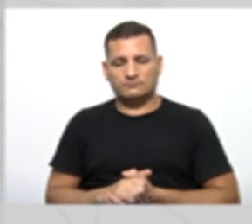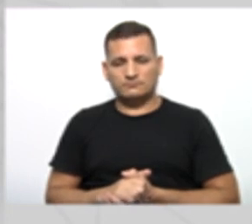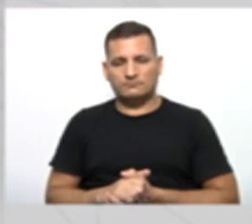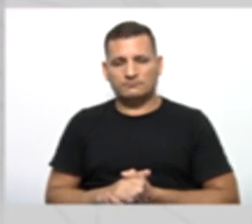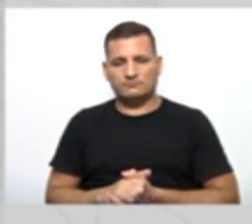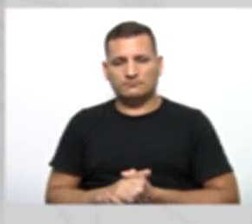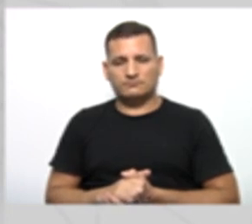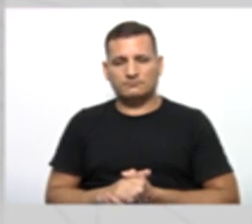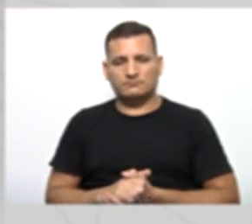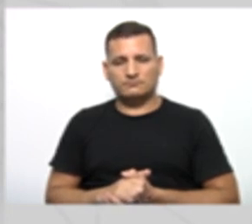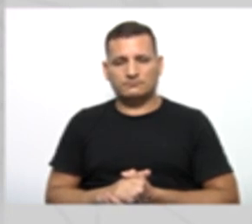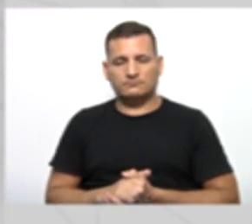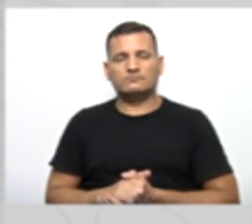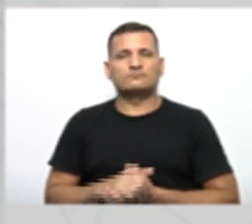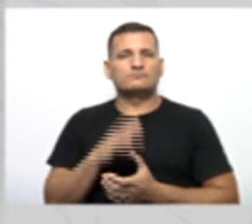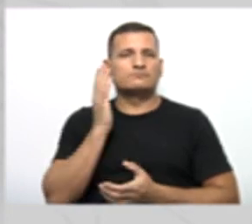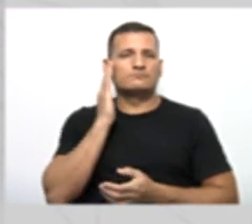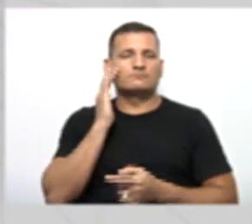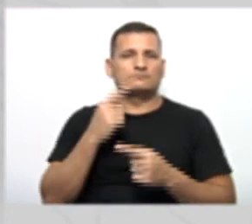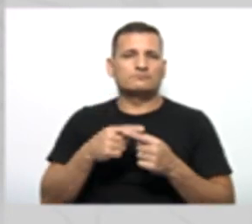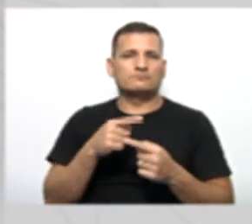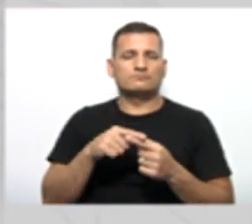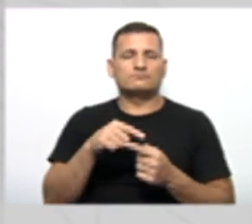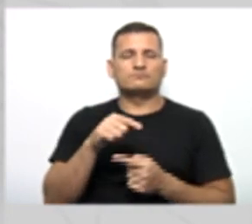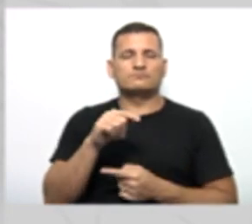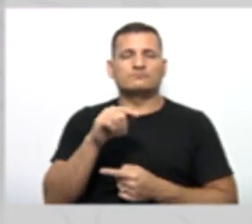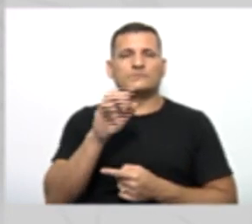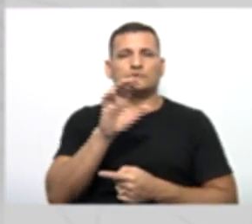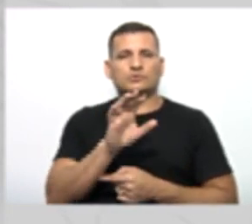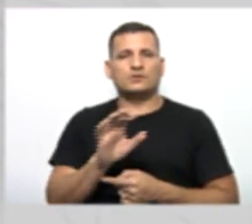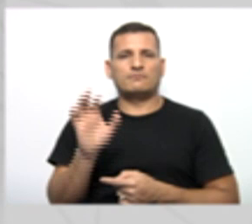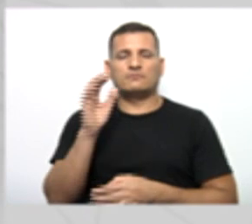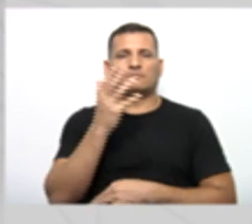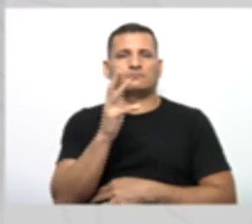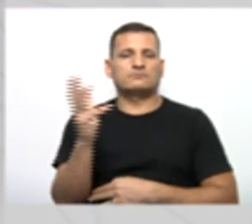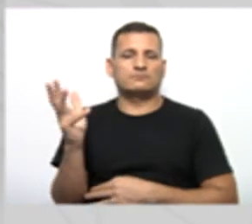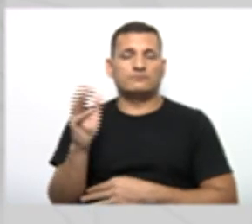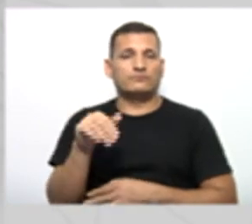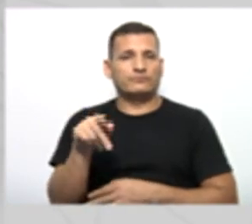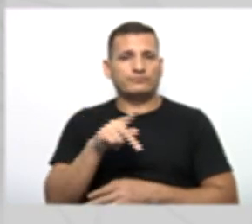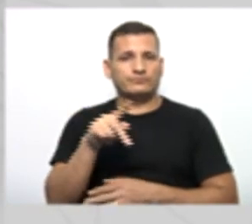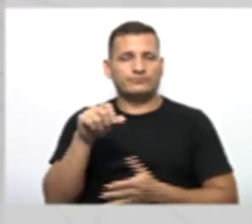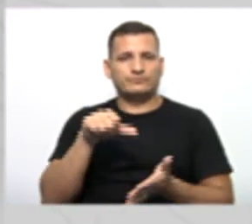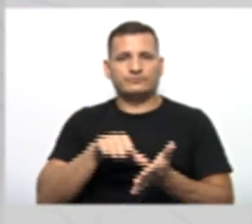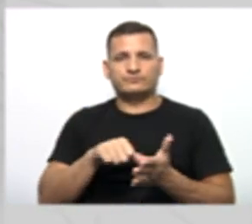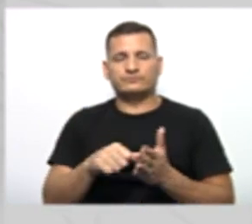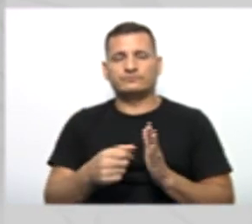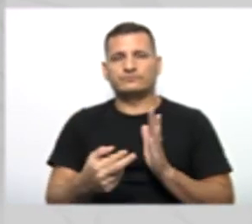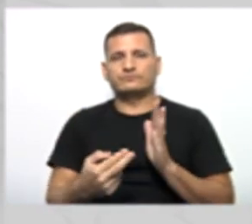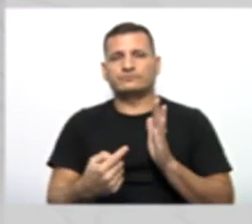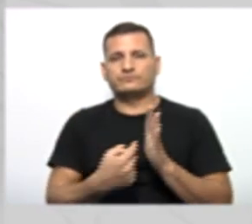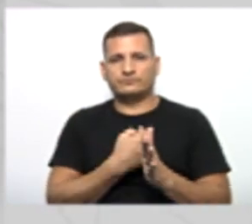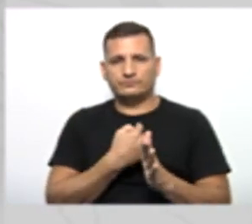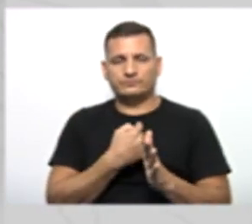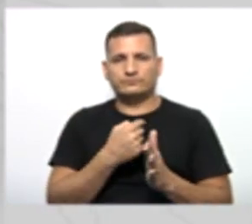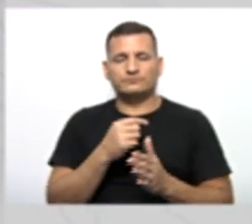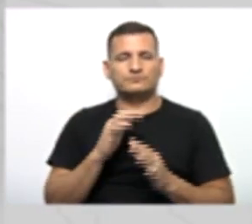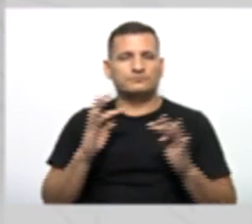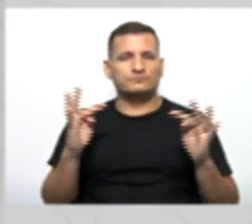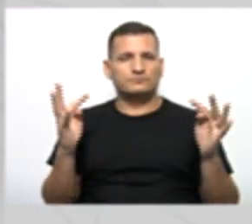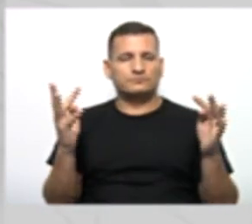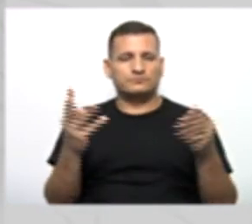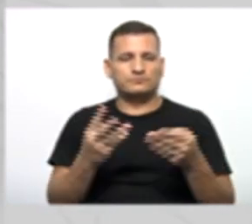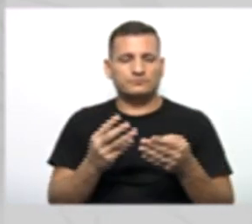que serve o zoneamento ambiental. Os professores dos polos, professor, me passaram o seguinte: todo